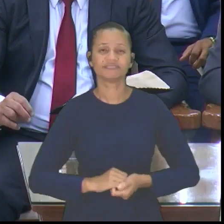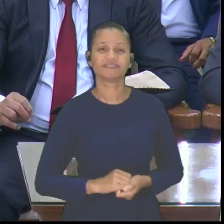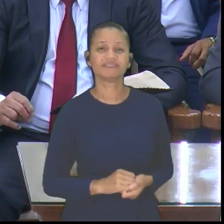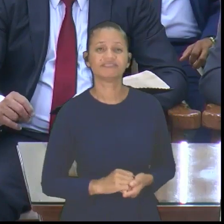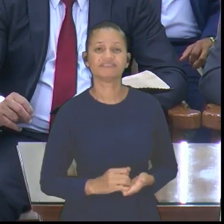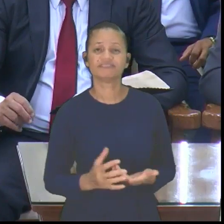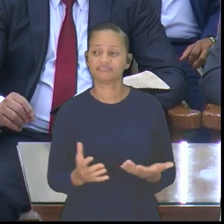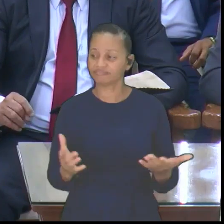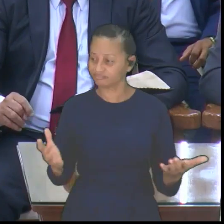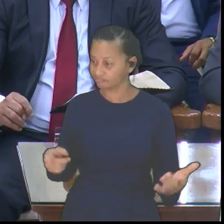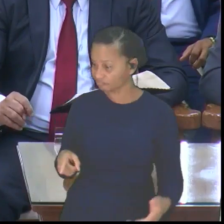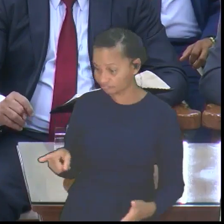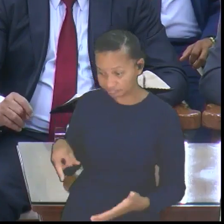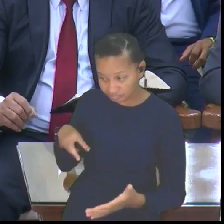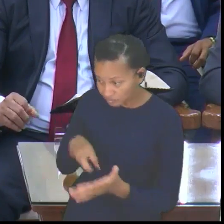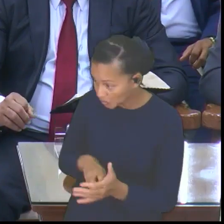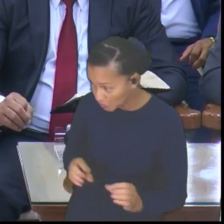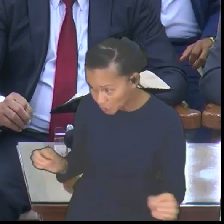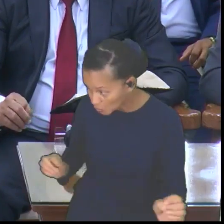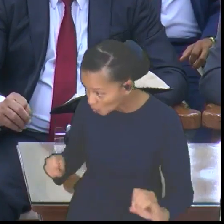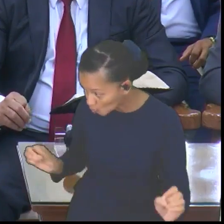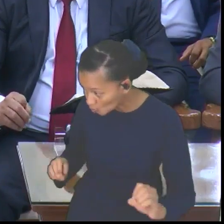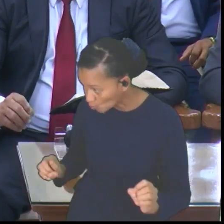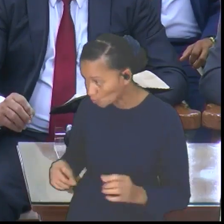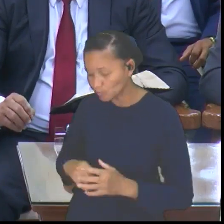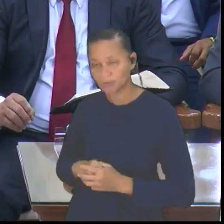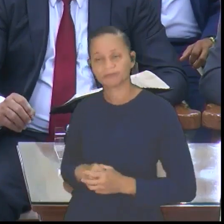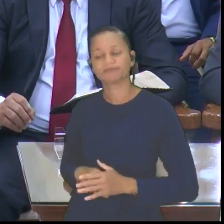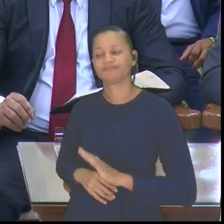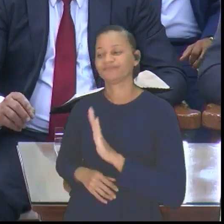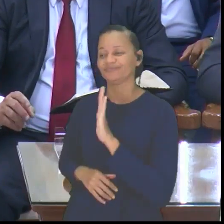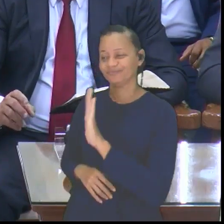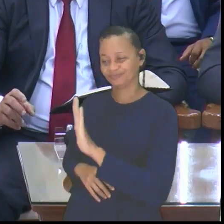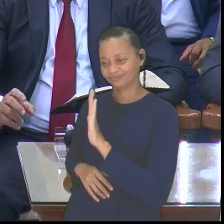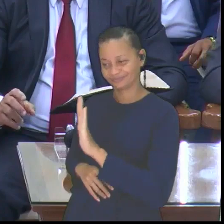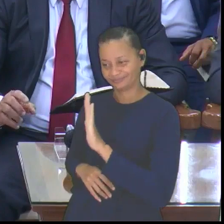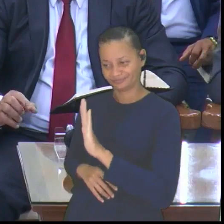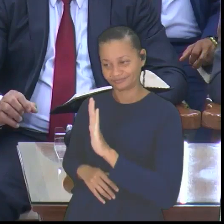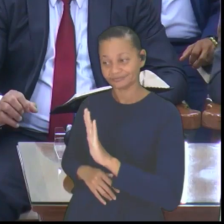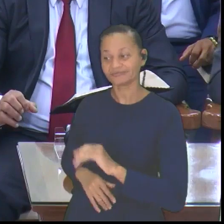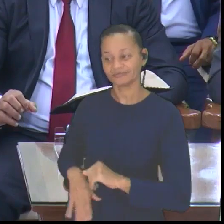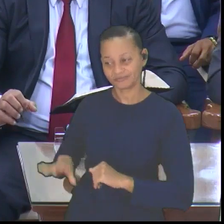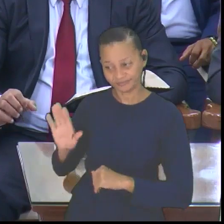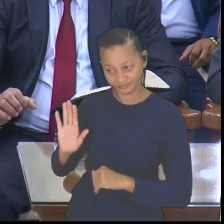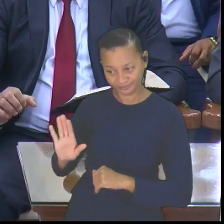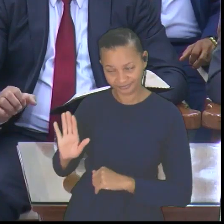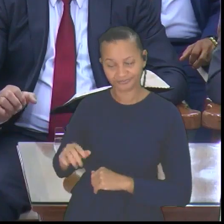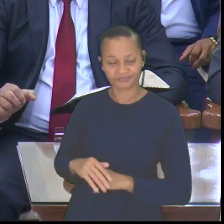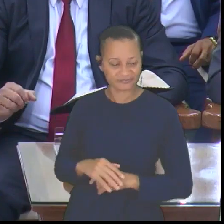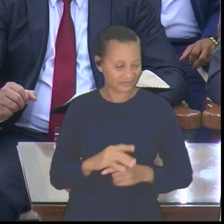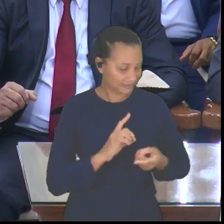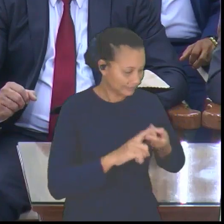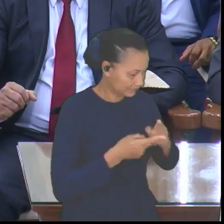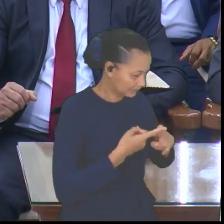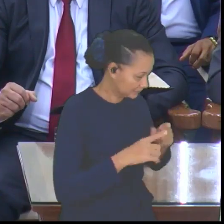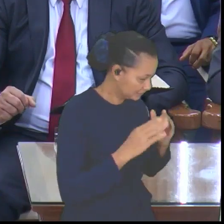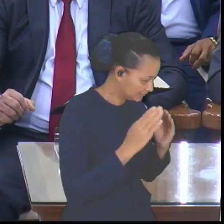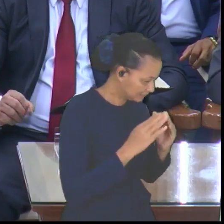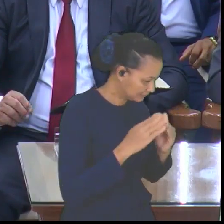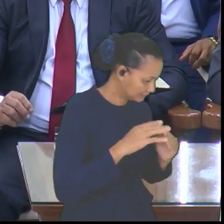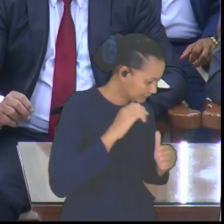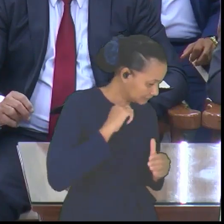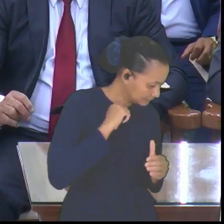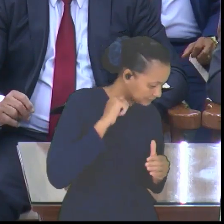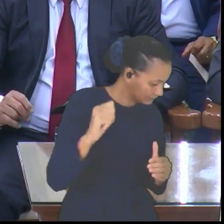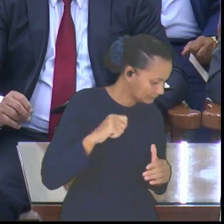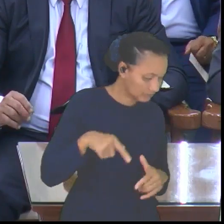Aí disse, você não se curva não, é? Então, em casa, viu? Tramou em casa uma forcazinha para